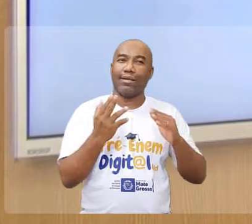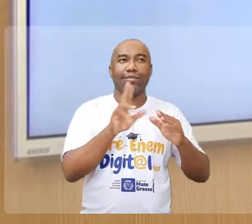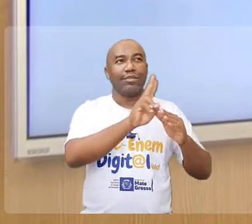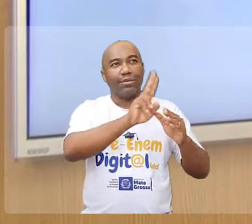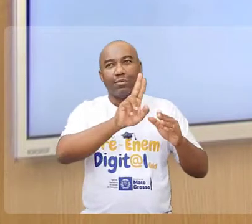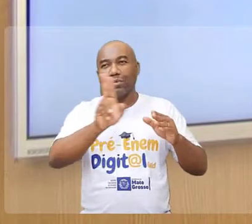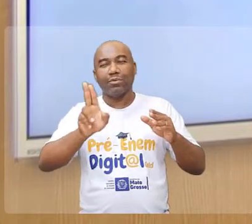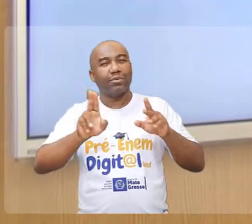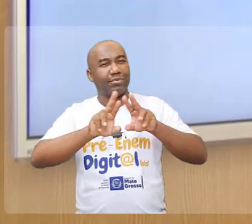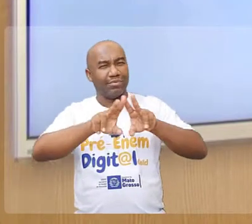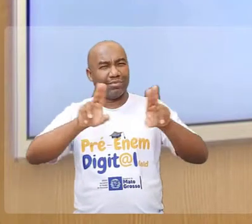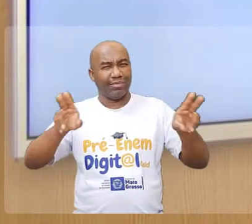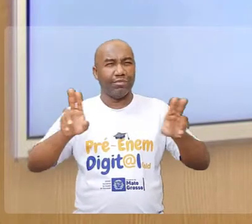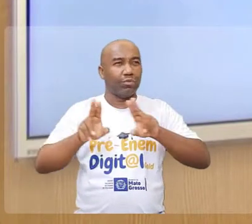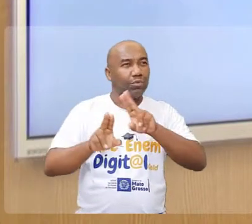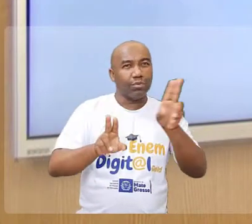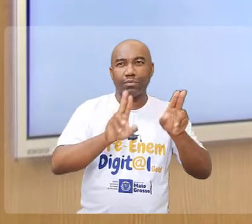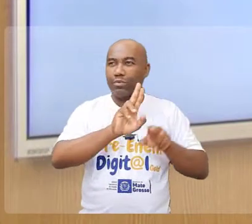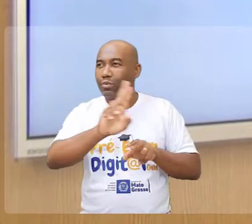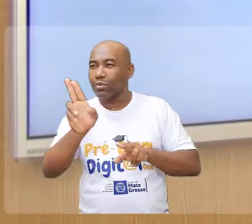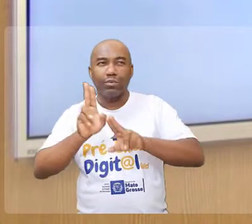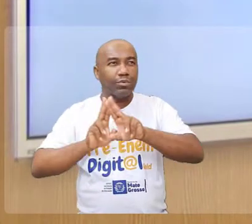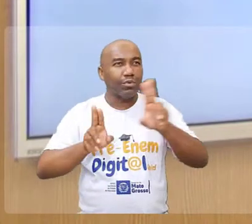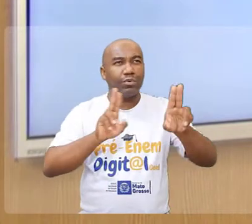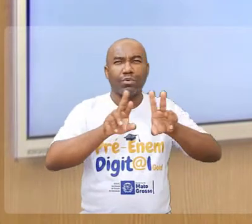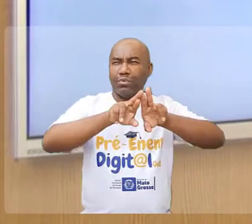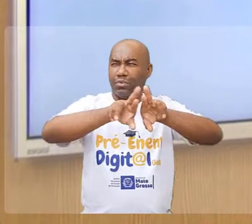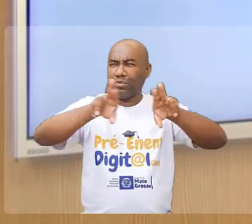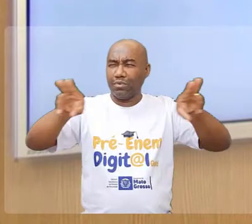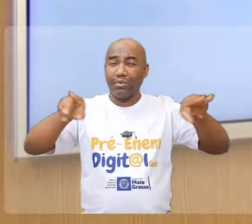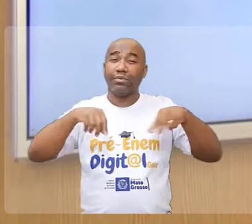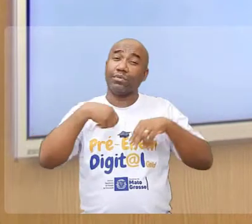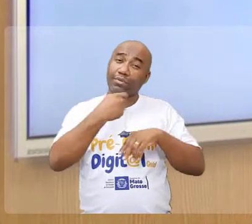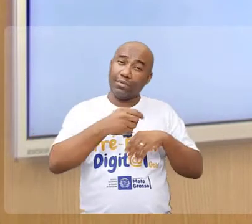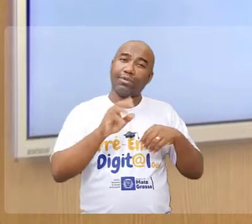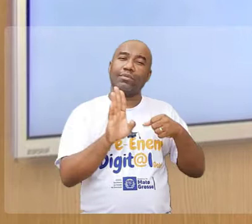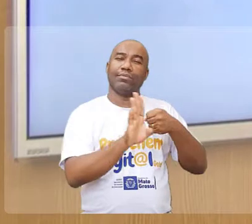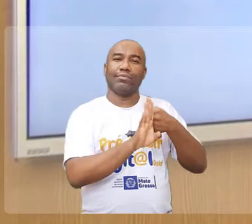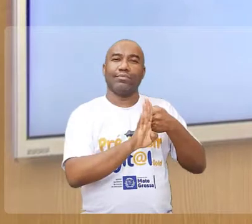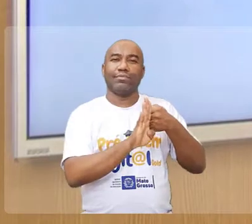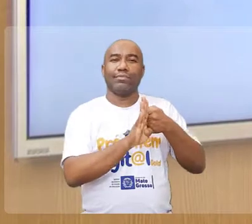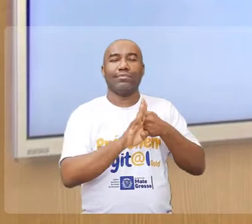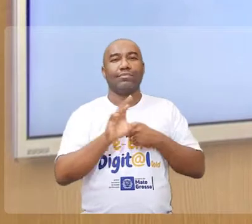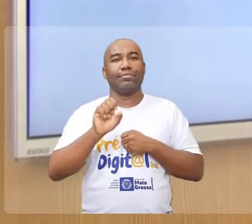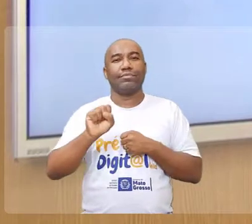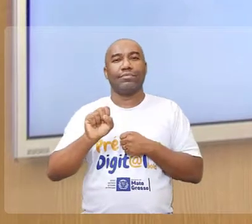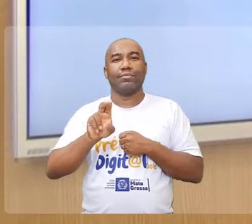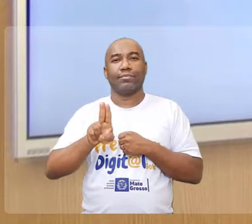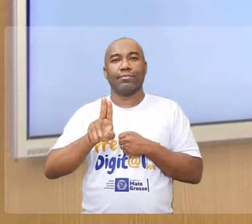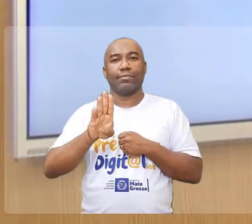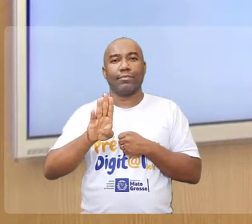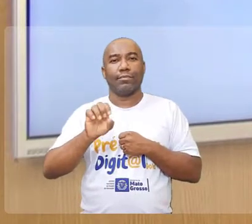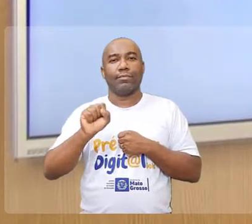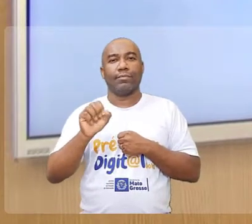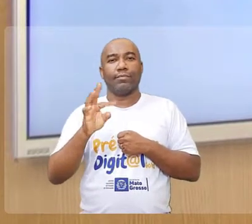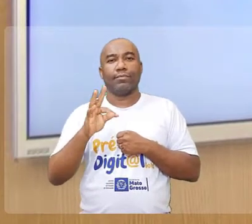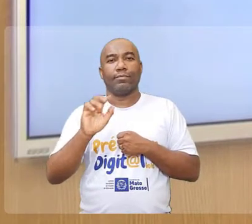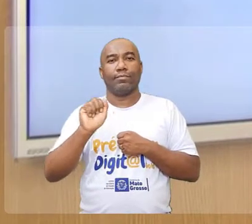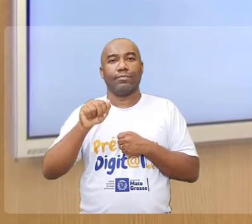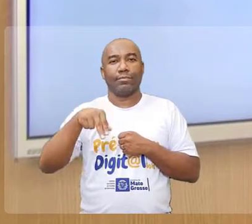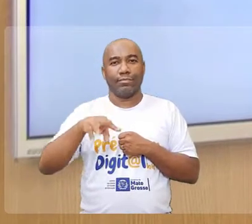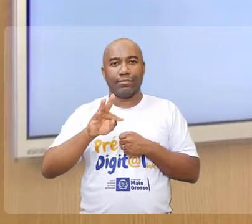essa classe dos substantivos, ela rege as outras. Então, quando um artigo,